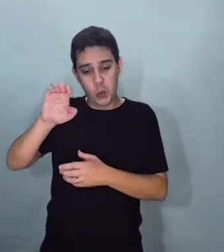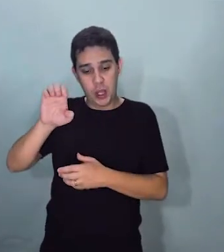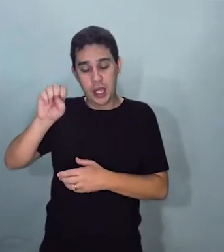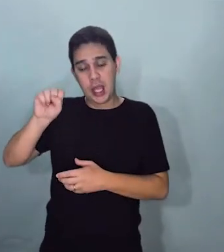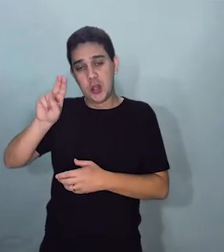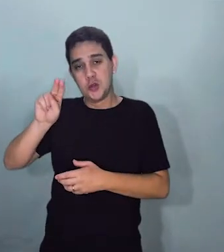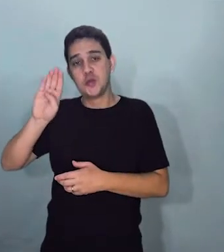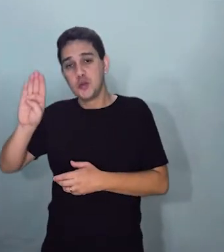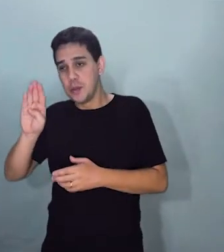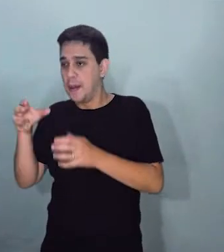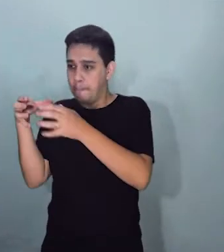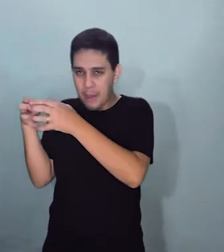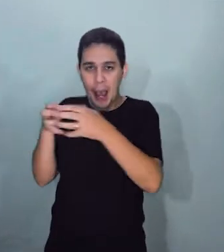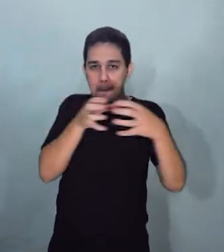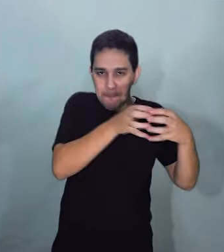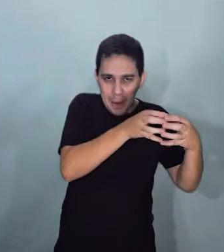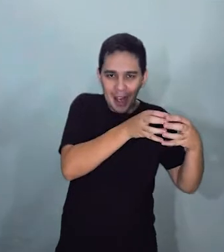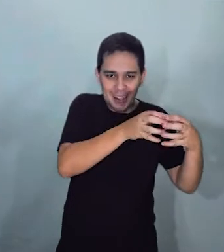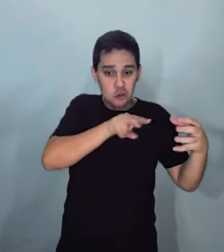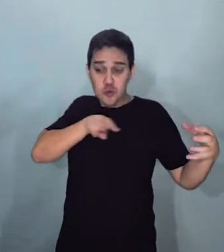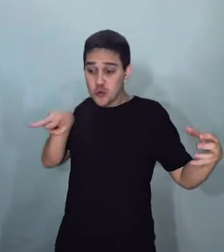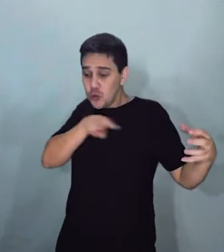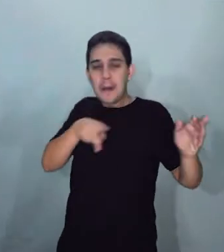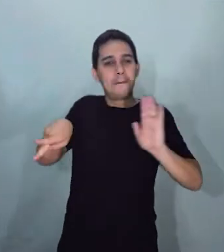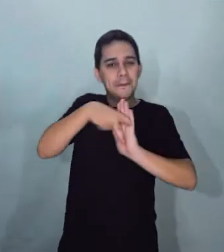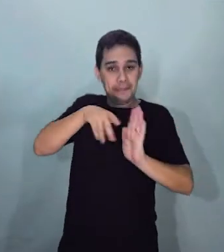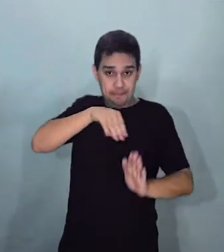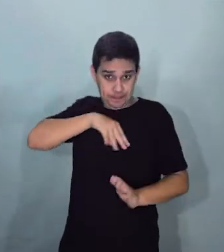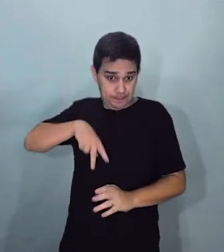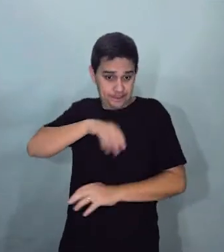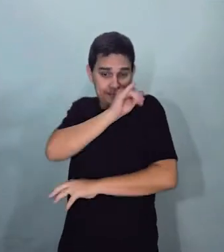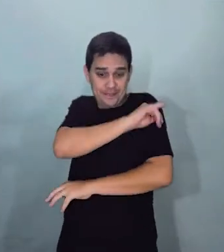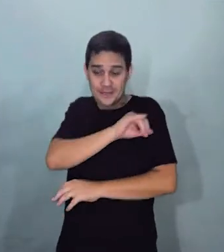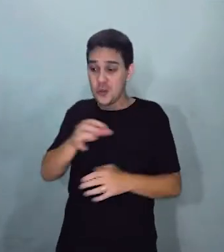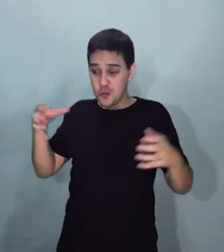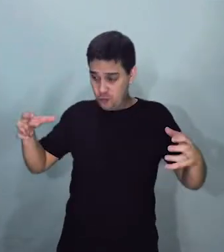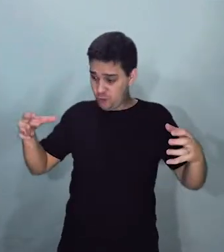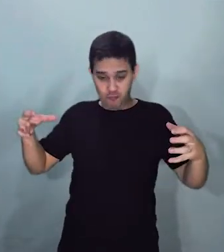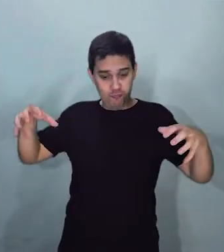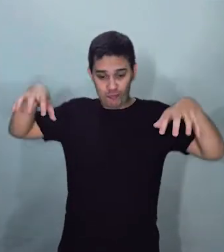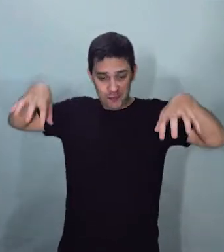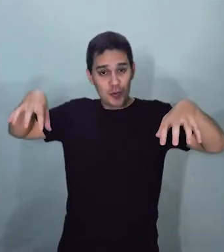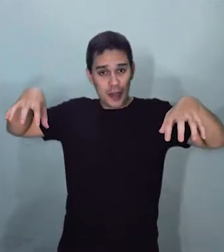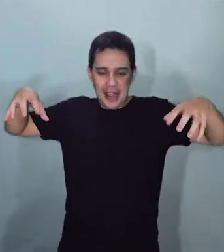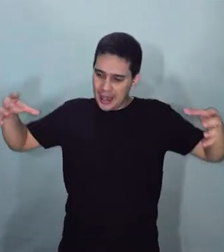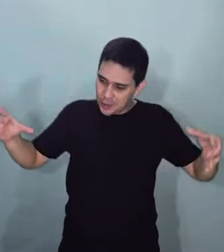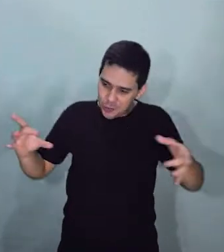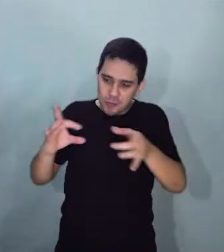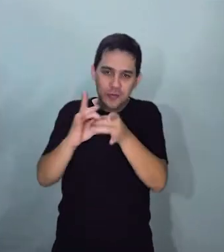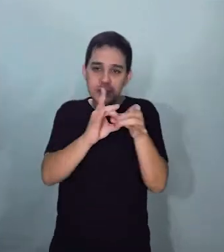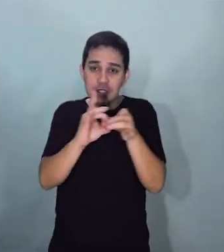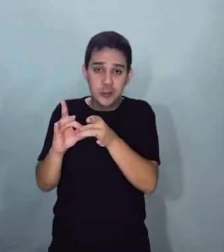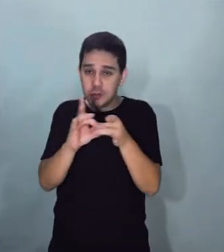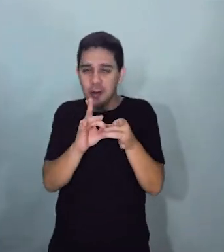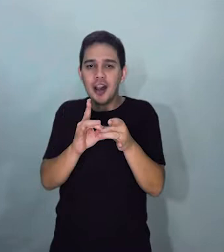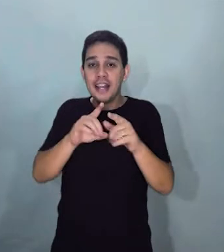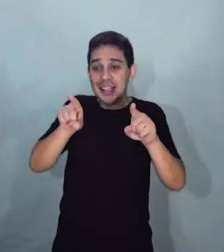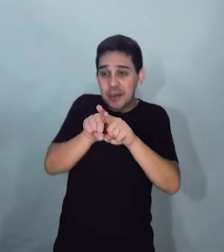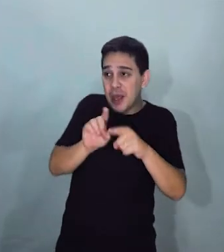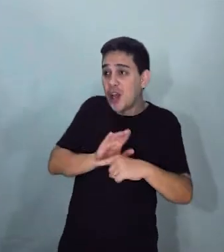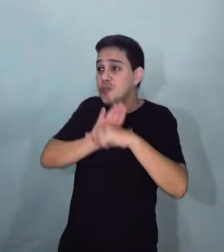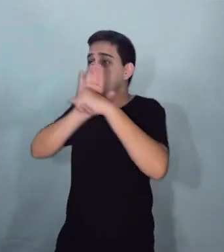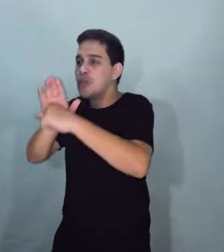Subregistro Civil de Nascimento e de Acesso à Documentação Básica, que se aliou às promotoras de